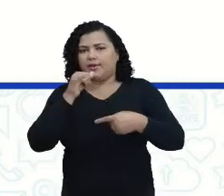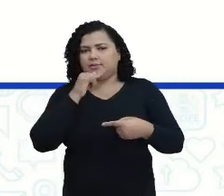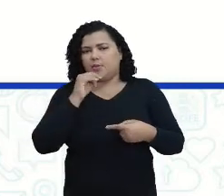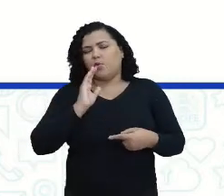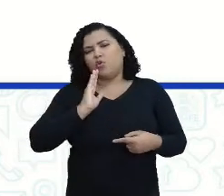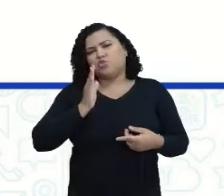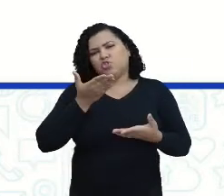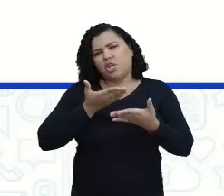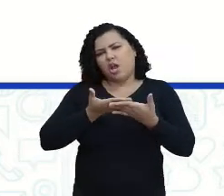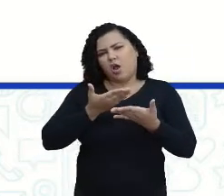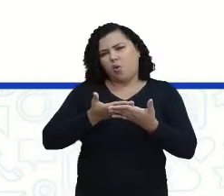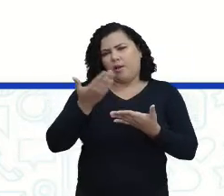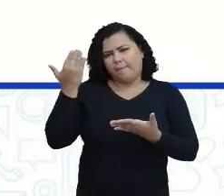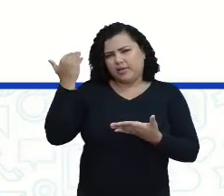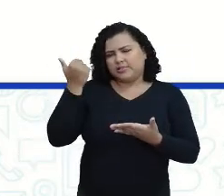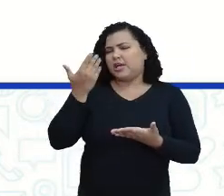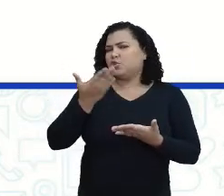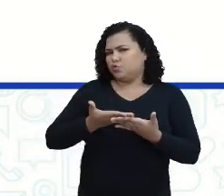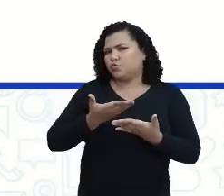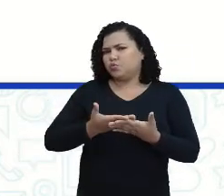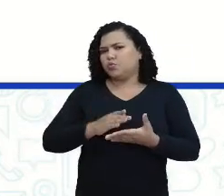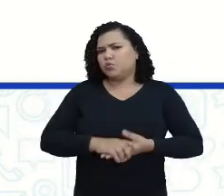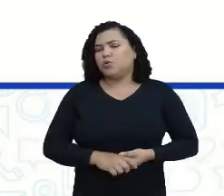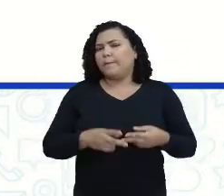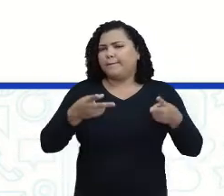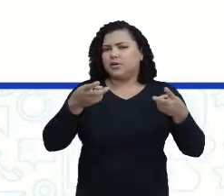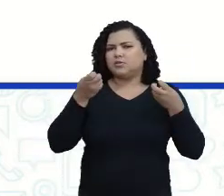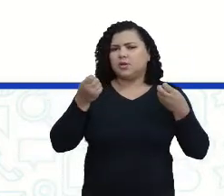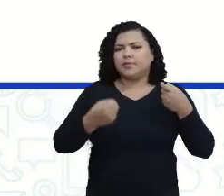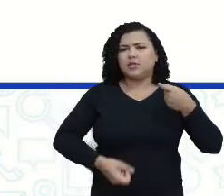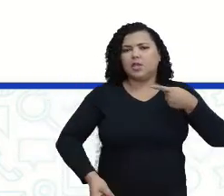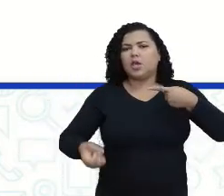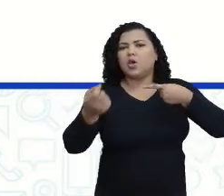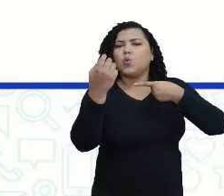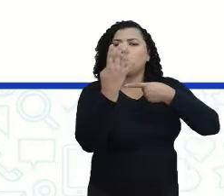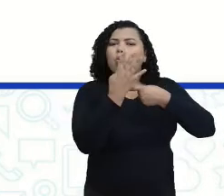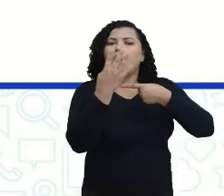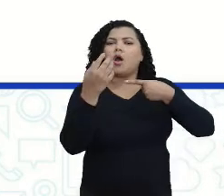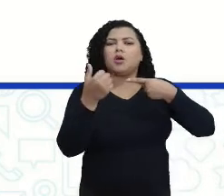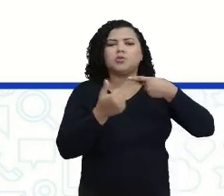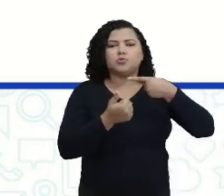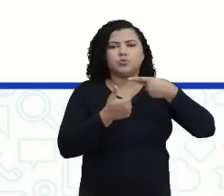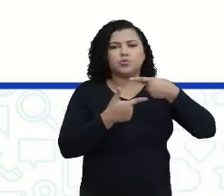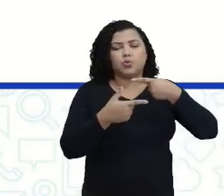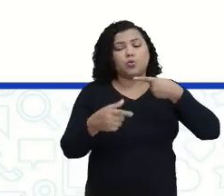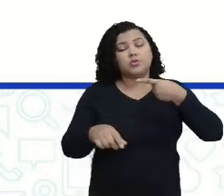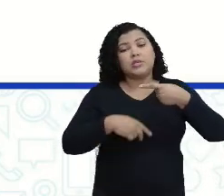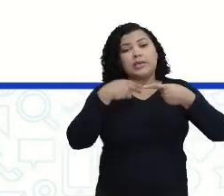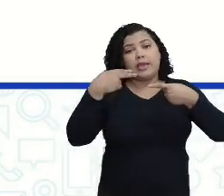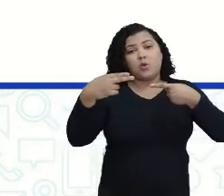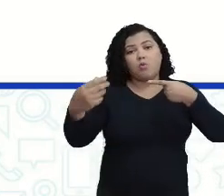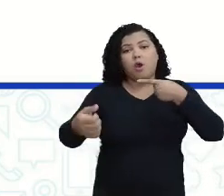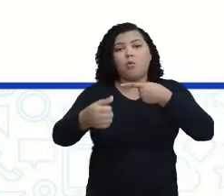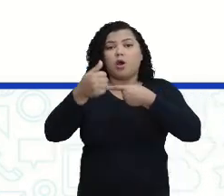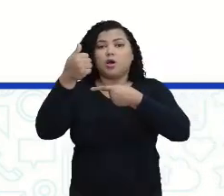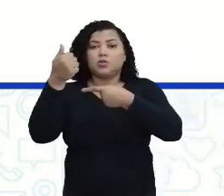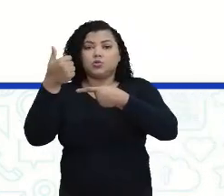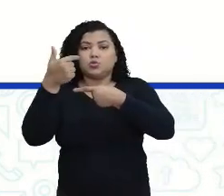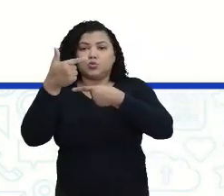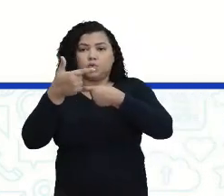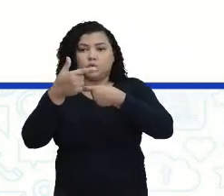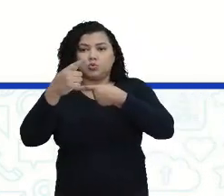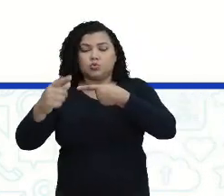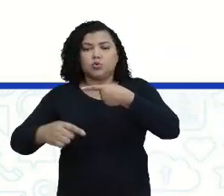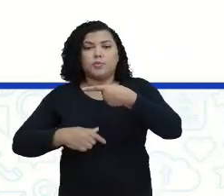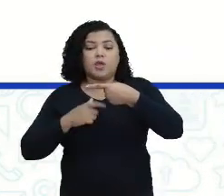trouxe no final da aula anterior, perceba que eu tenho ali, 4 sobre 12 igual a 12 sobre um valor